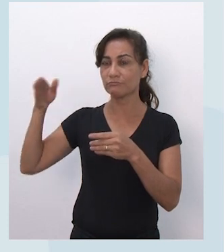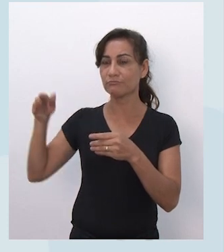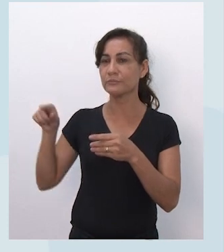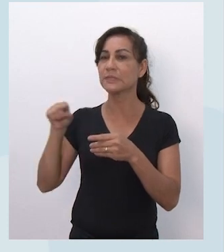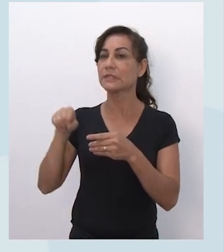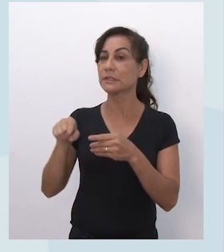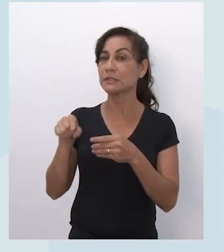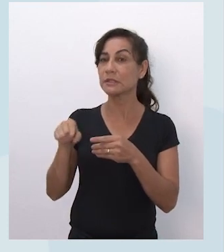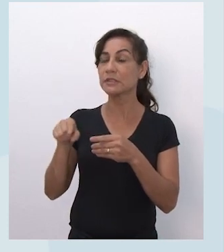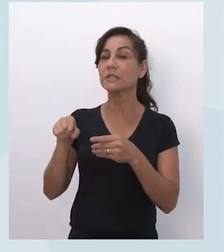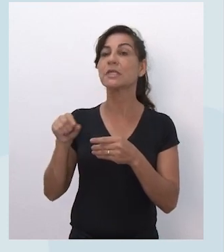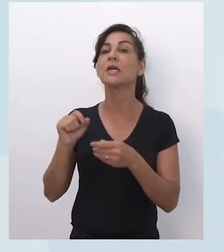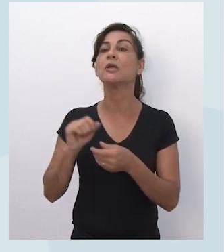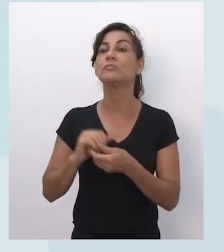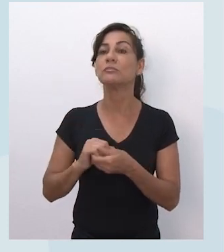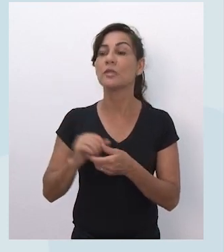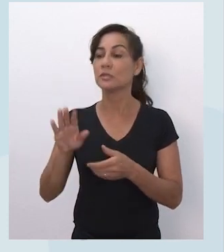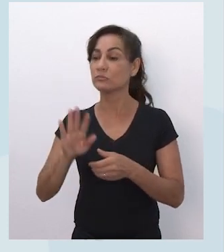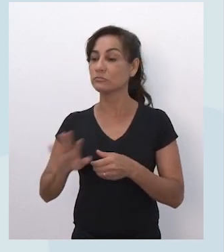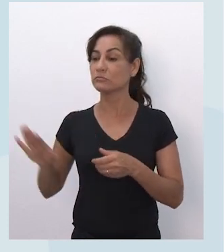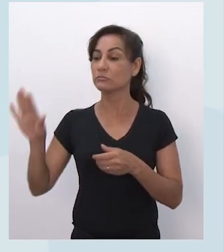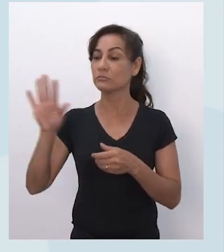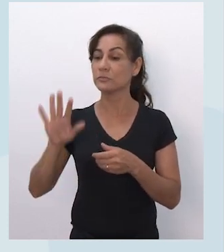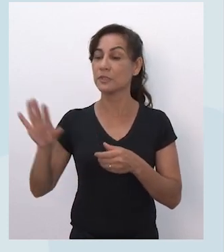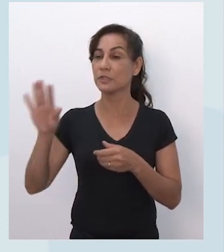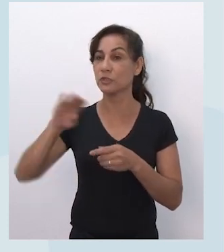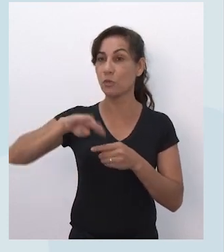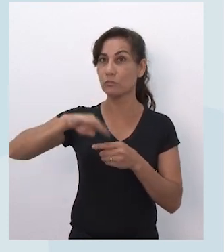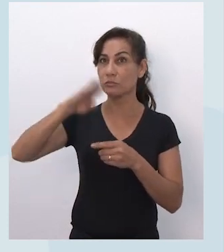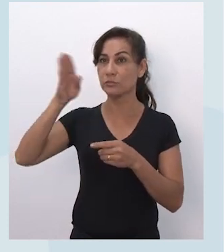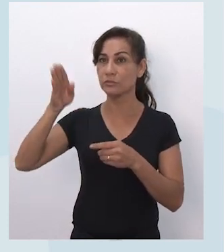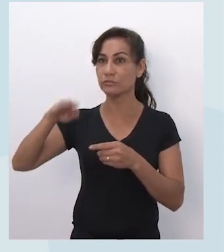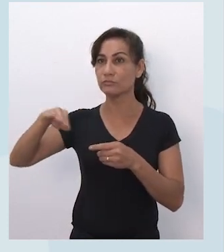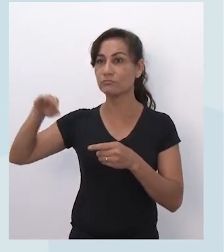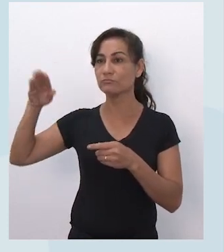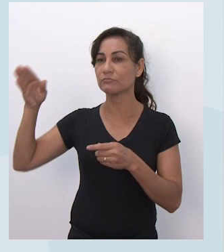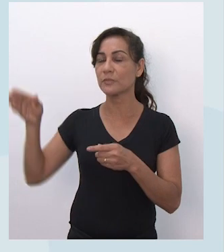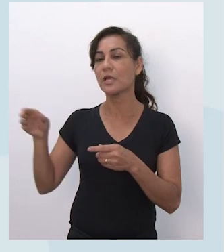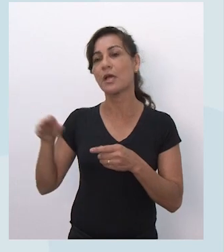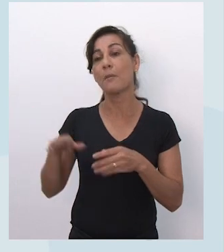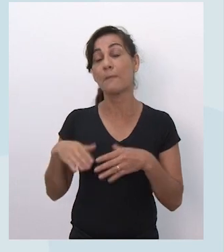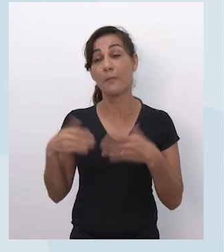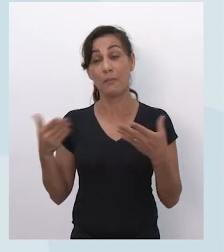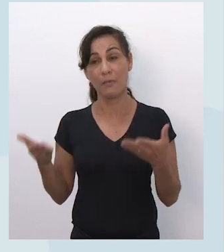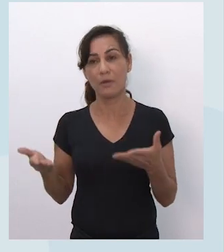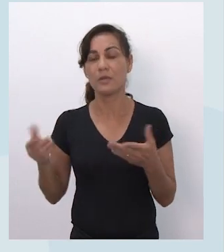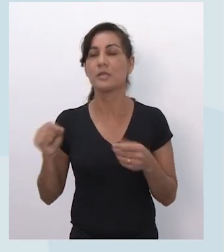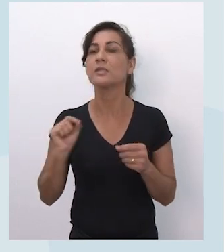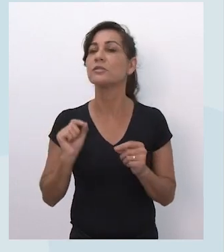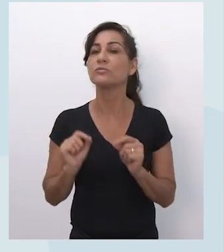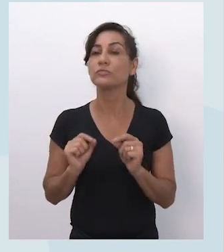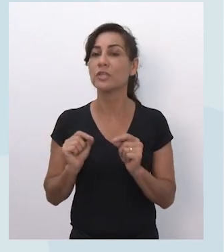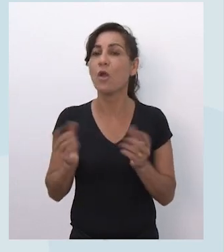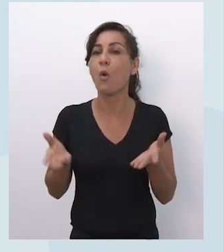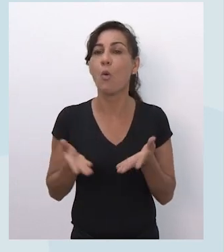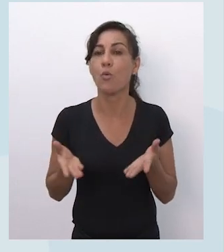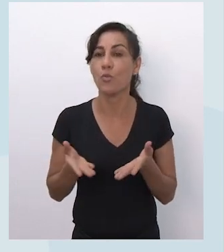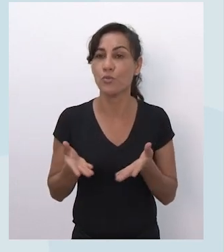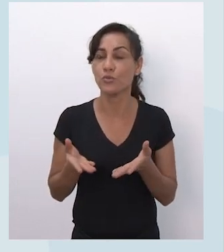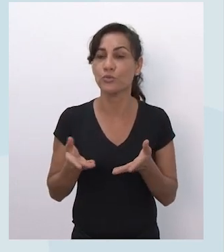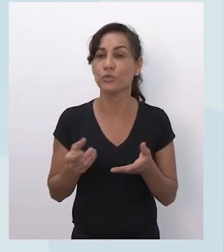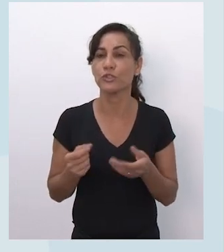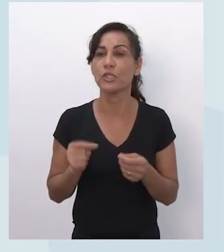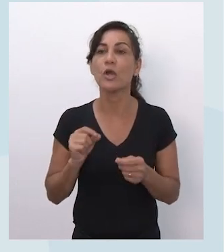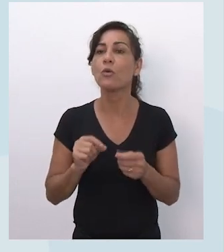aquela região é a região das montanhas, certo? Porém, hoje em dia,